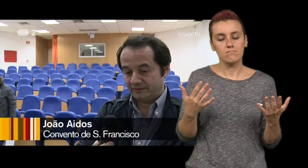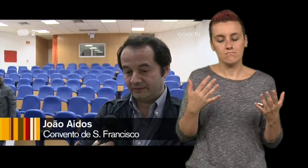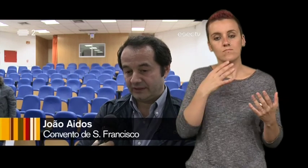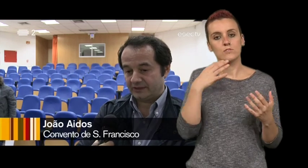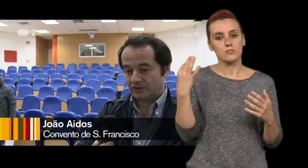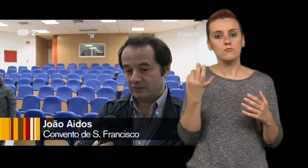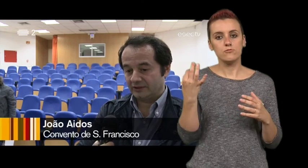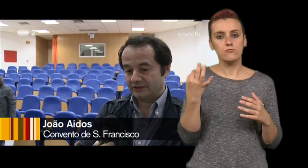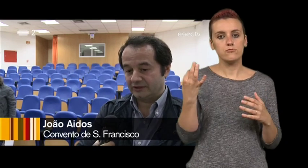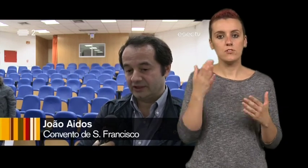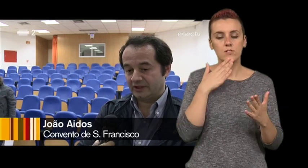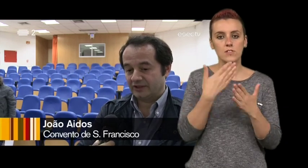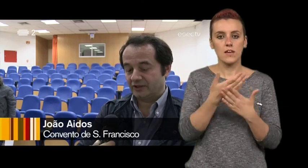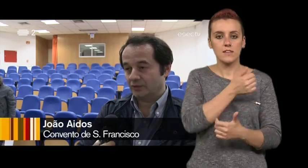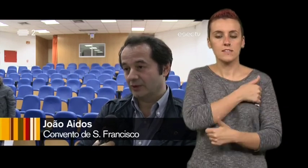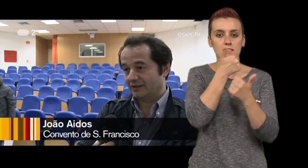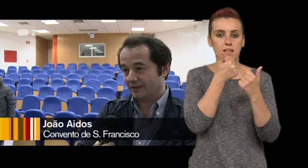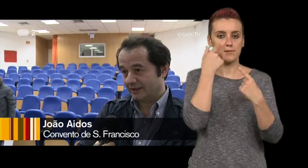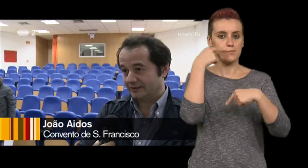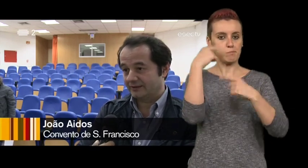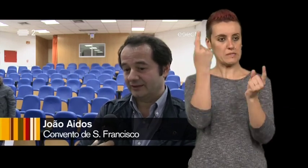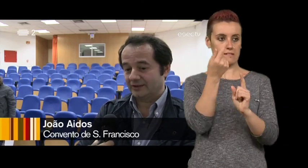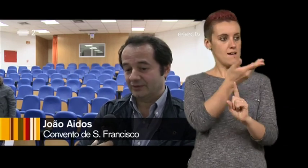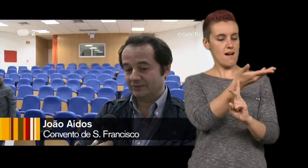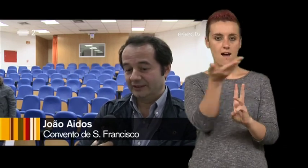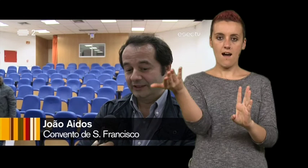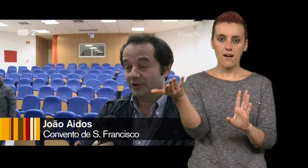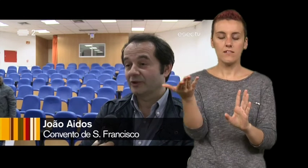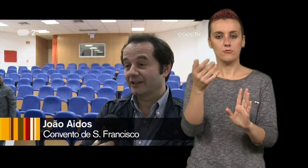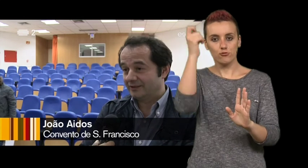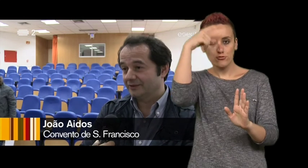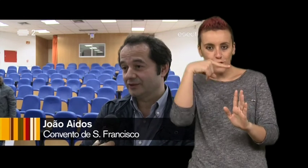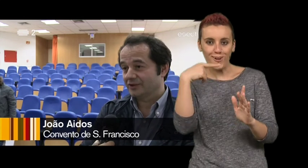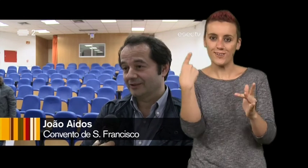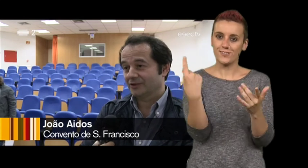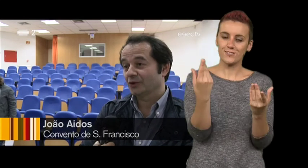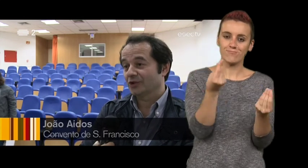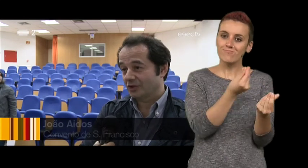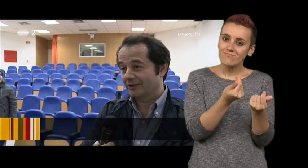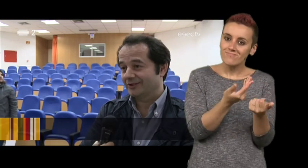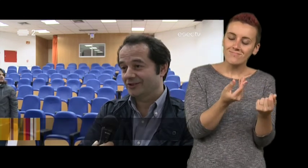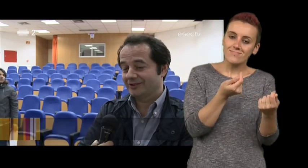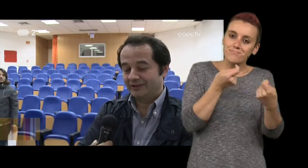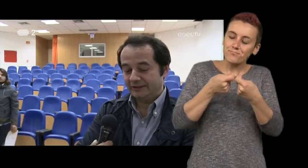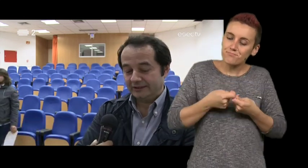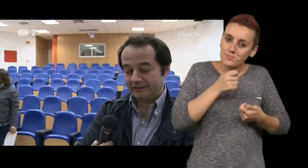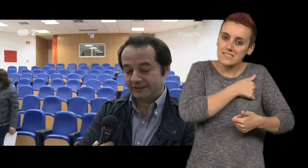realmente faz com que as cidades tenham a sua identidade, que tenham narrativas, contem